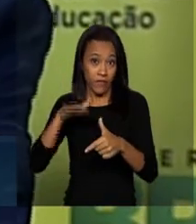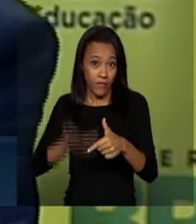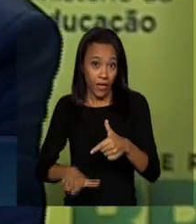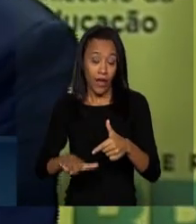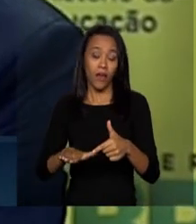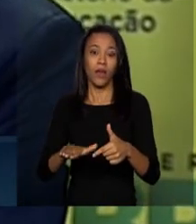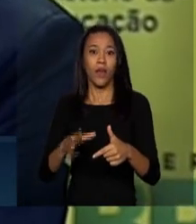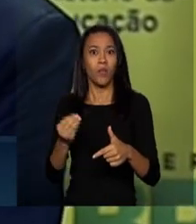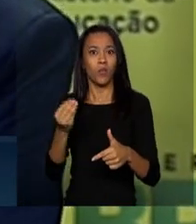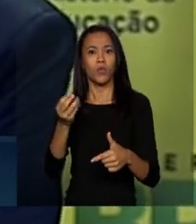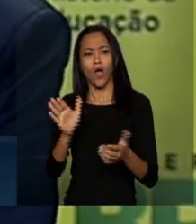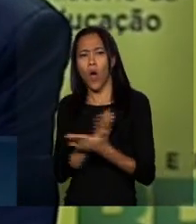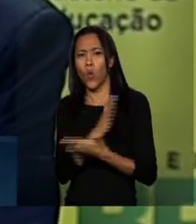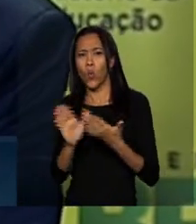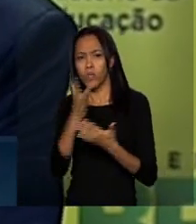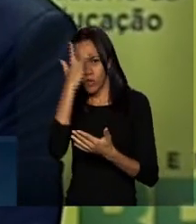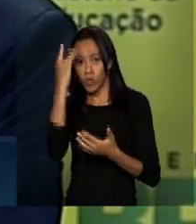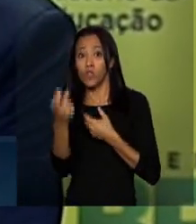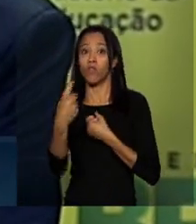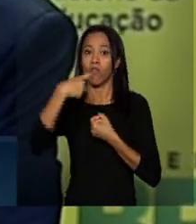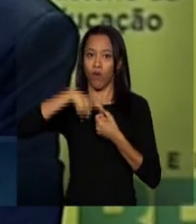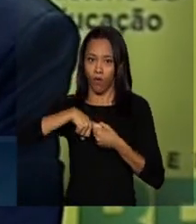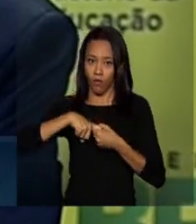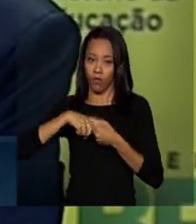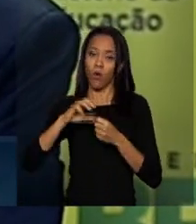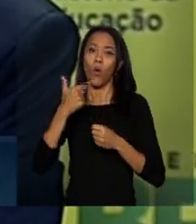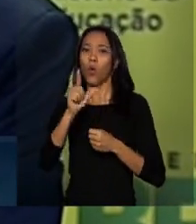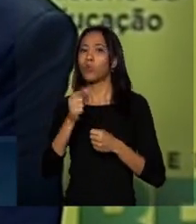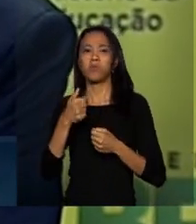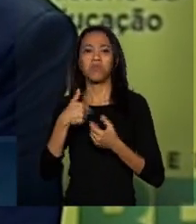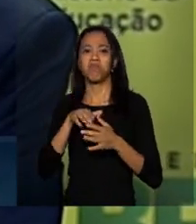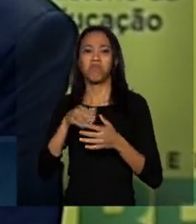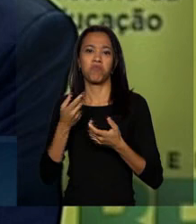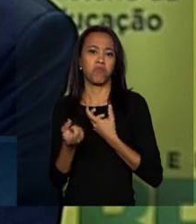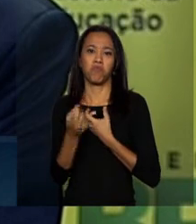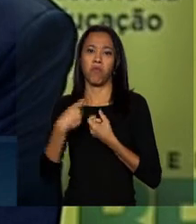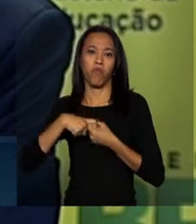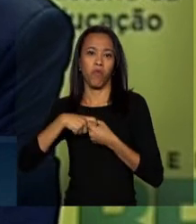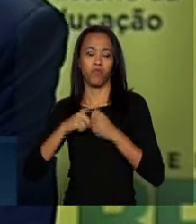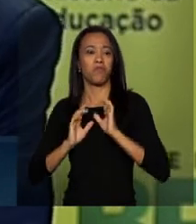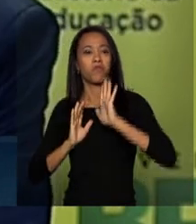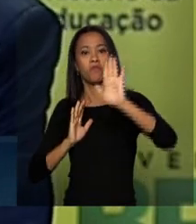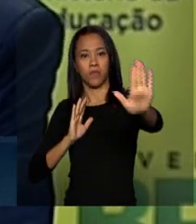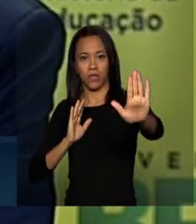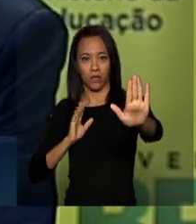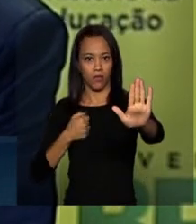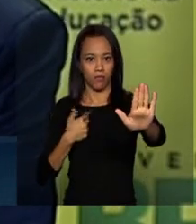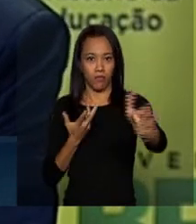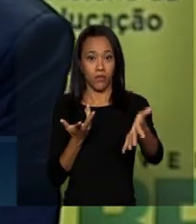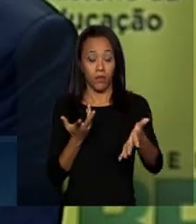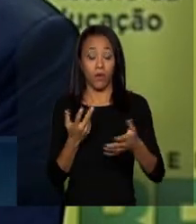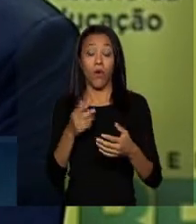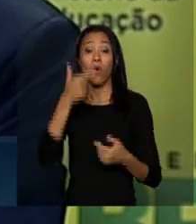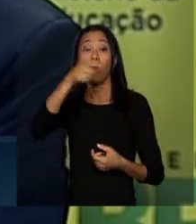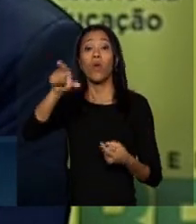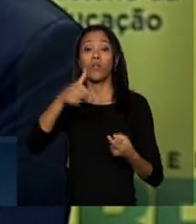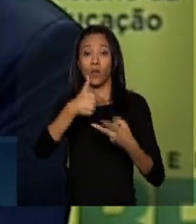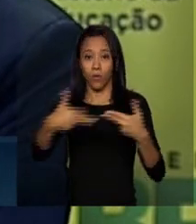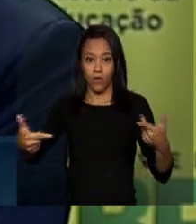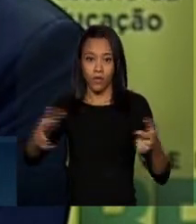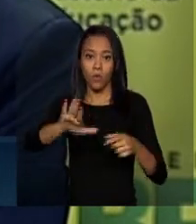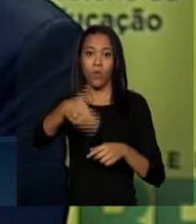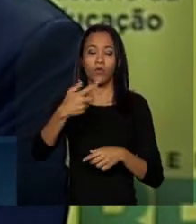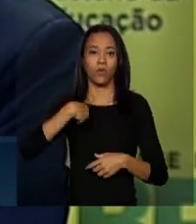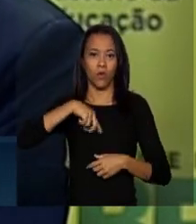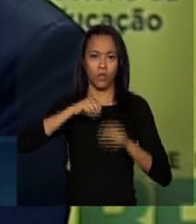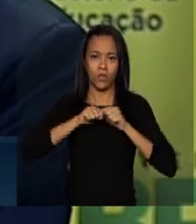Então, alguns voltam, criam vínculos, outros não voltam, né? A outra coisa é o seguinte, quando nós tivemos a expansão